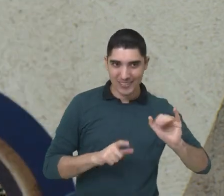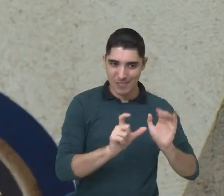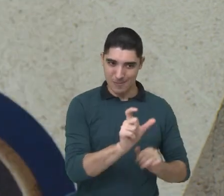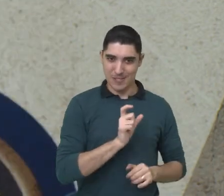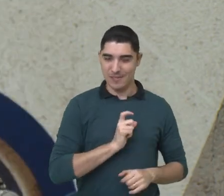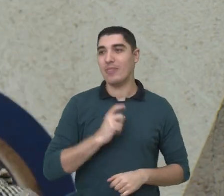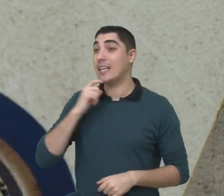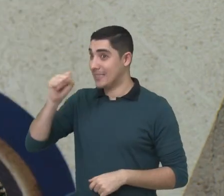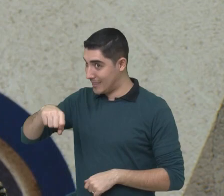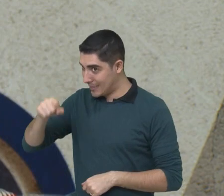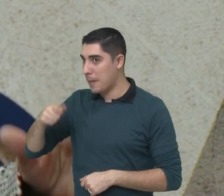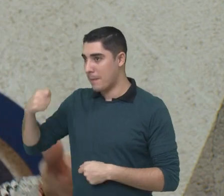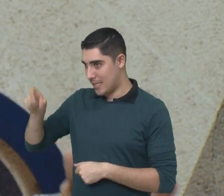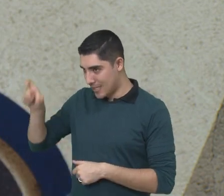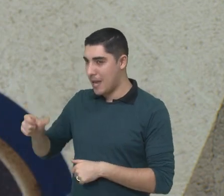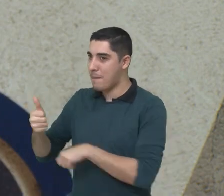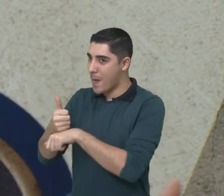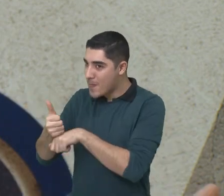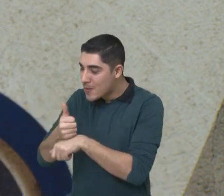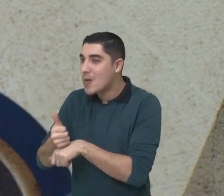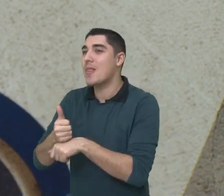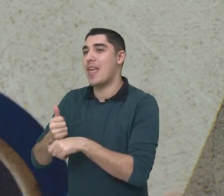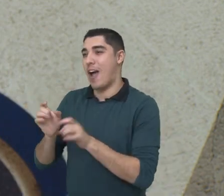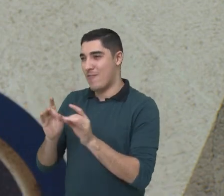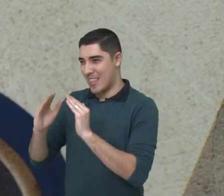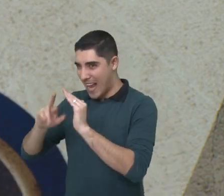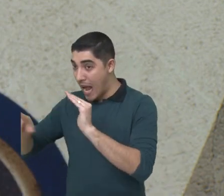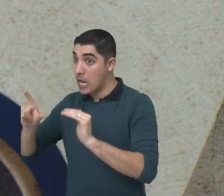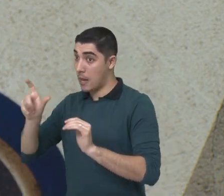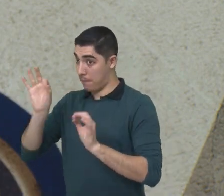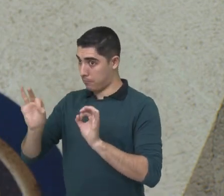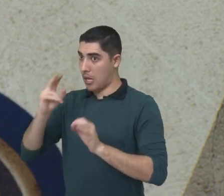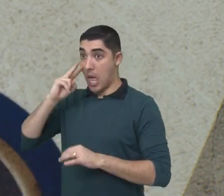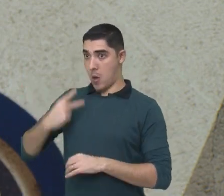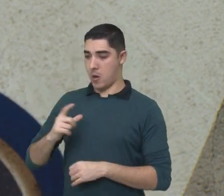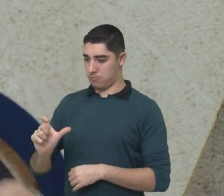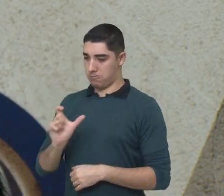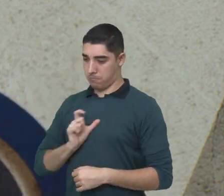bonitinho isso. Segundo, ele tem que ter conhecimento da matéria.